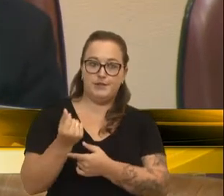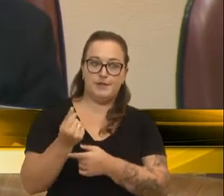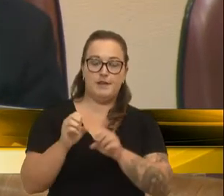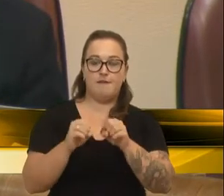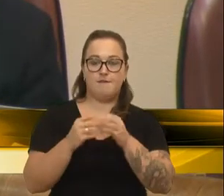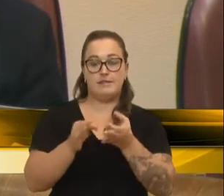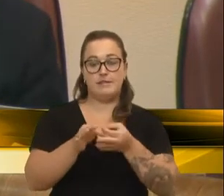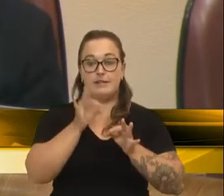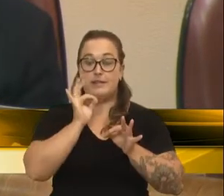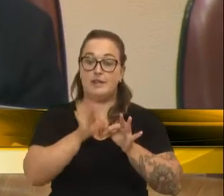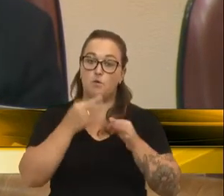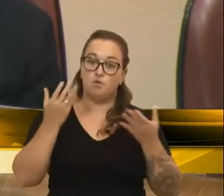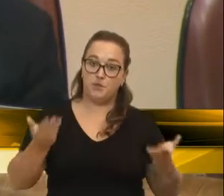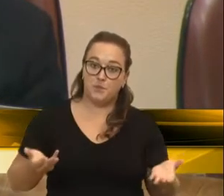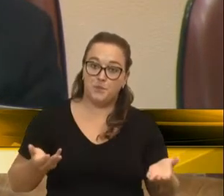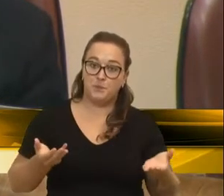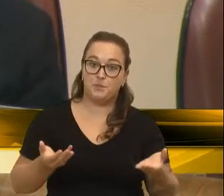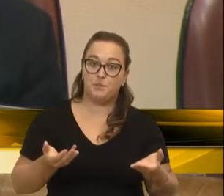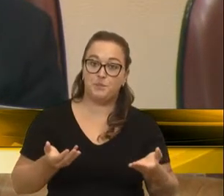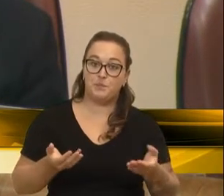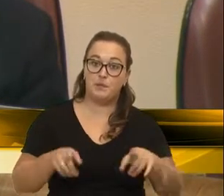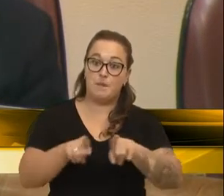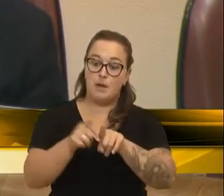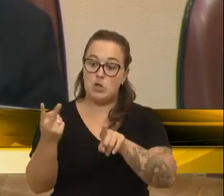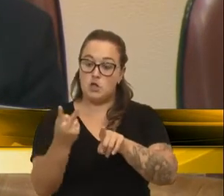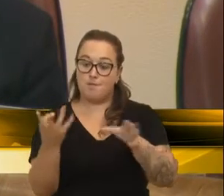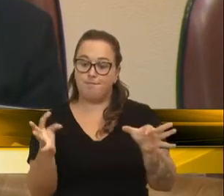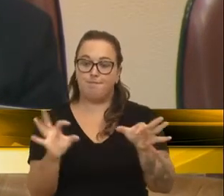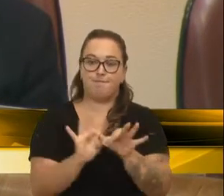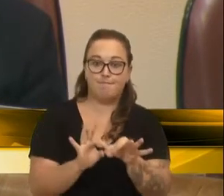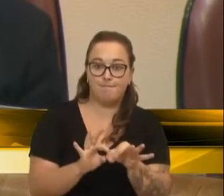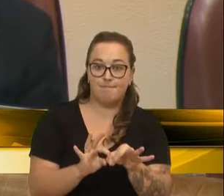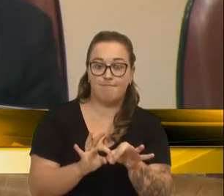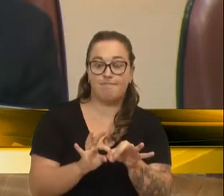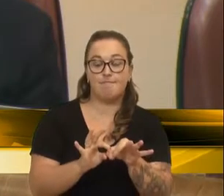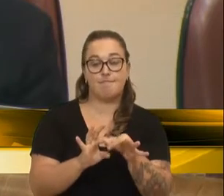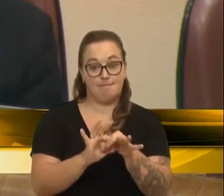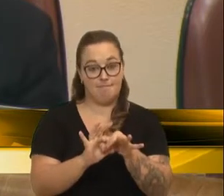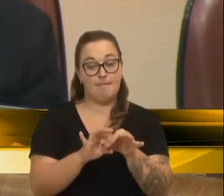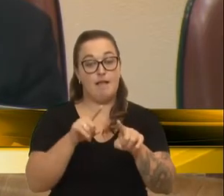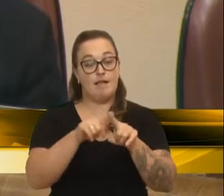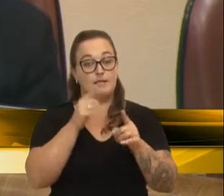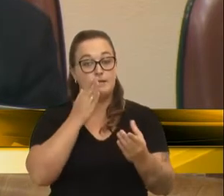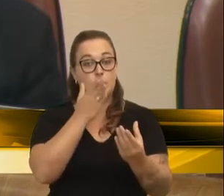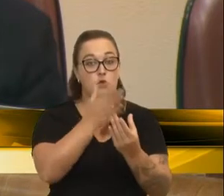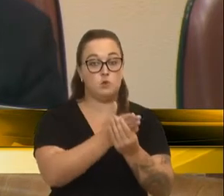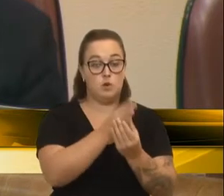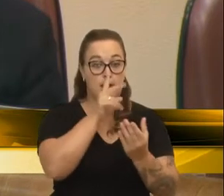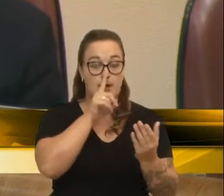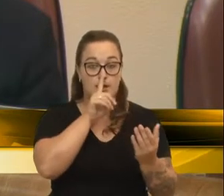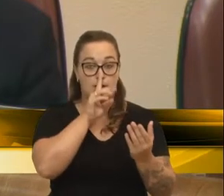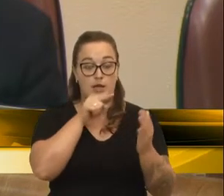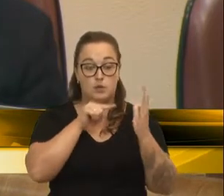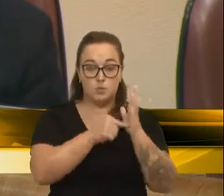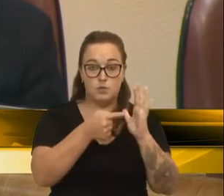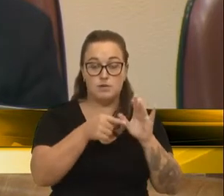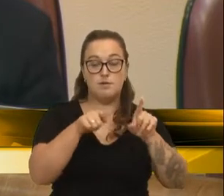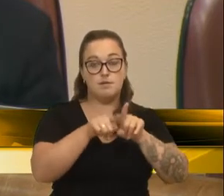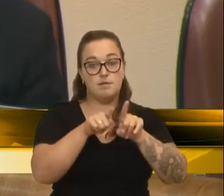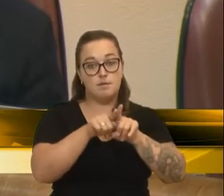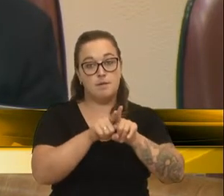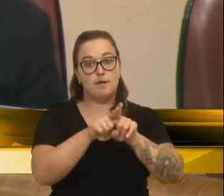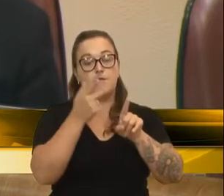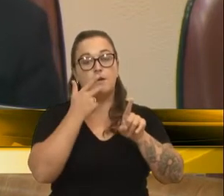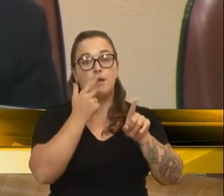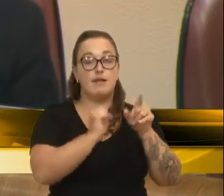Uva S.A., e que ela própria integra essa denúncia referida que foi no título texto que trata das secretárias